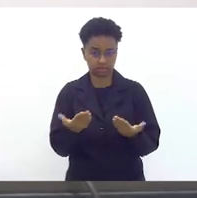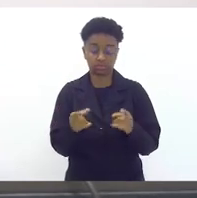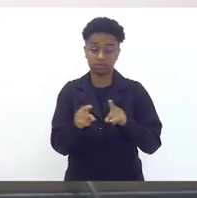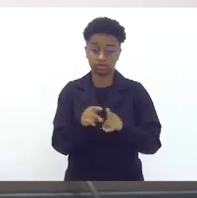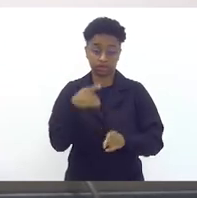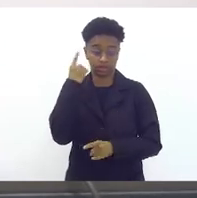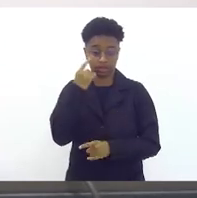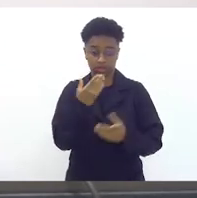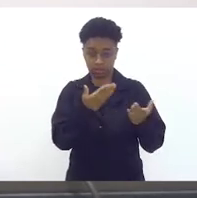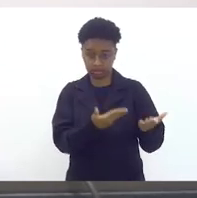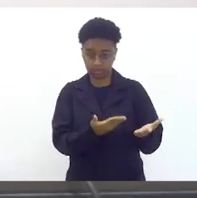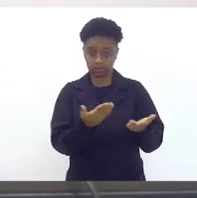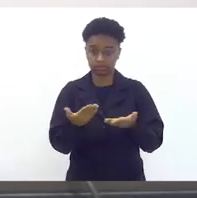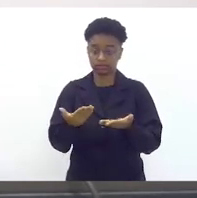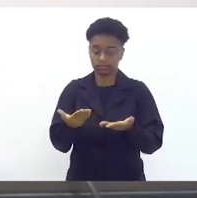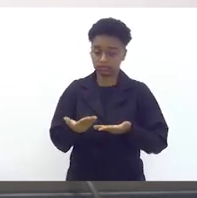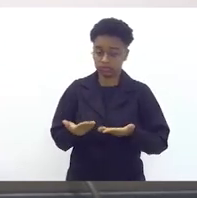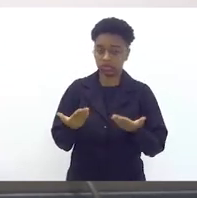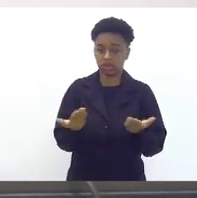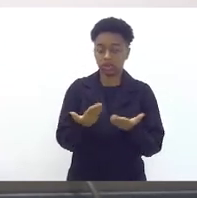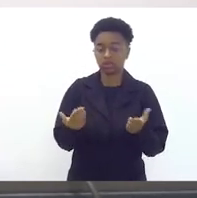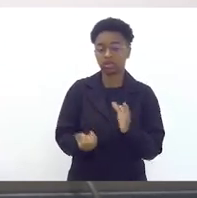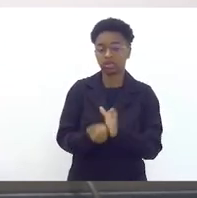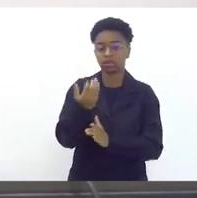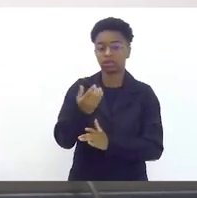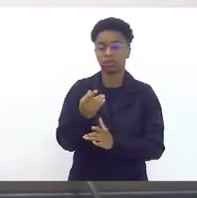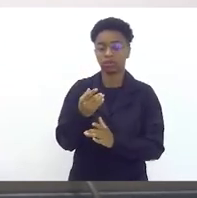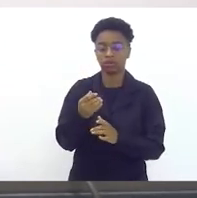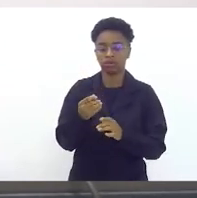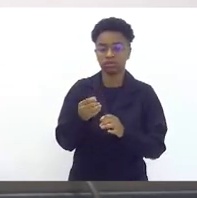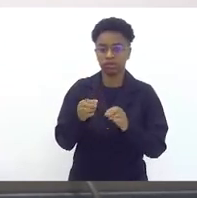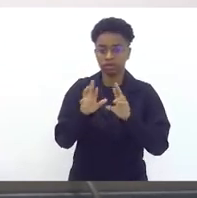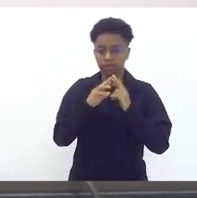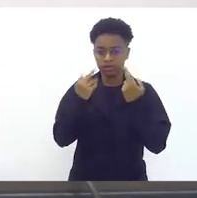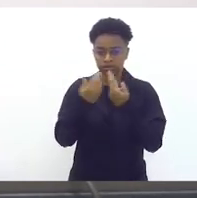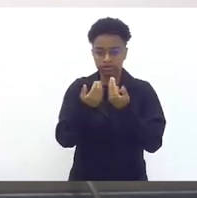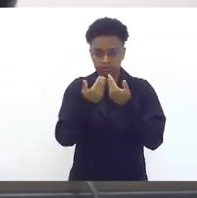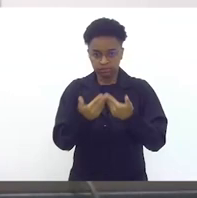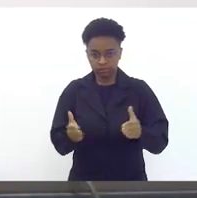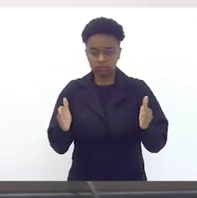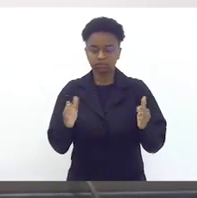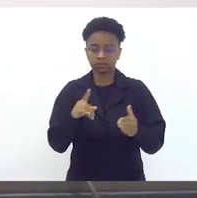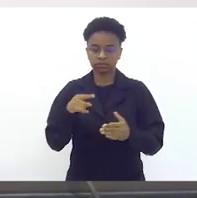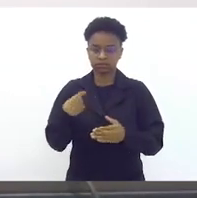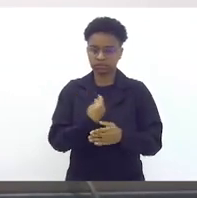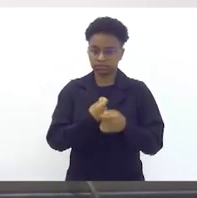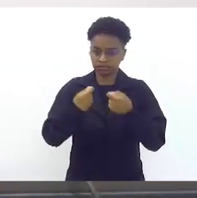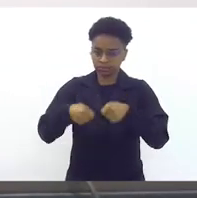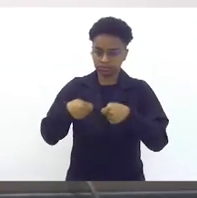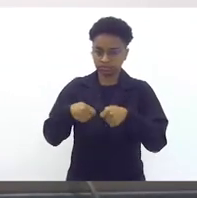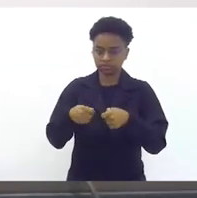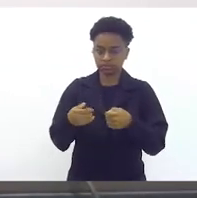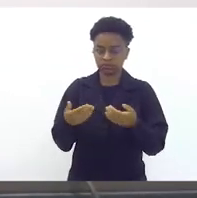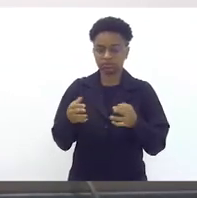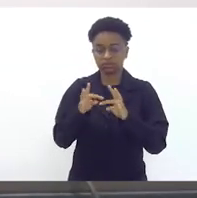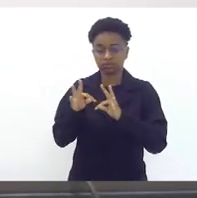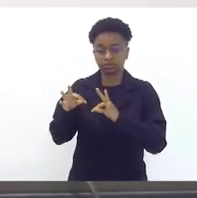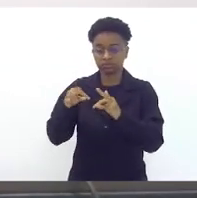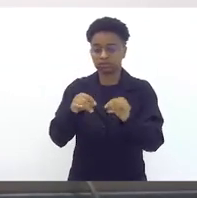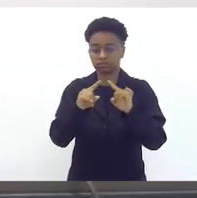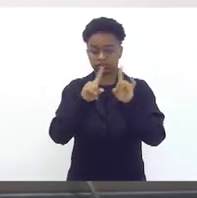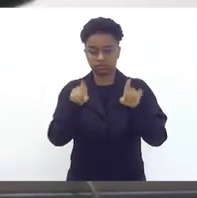Rocha convocou essa audiência pública, é demandada que fomos aqui pelos o conjunto dos funcionários,